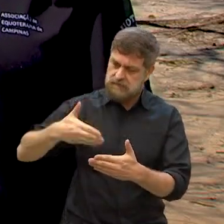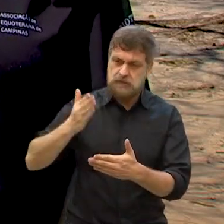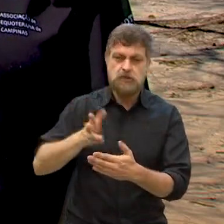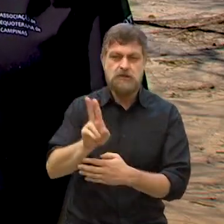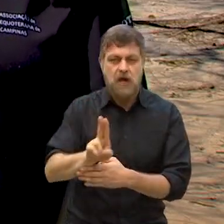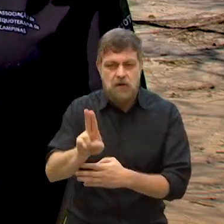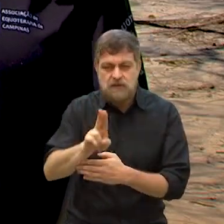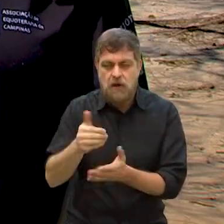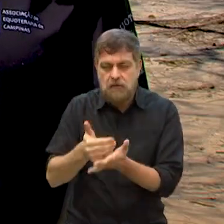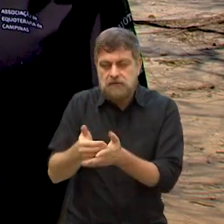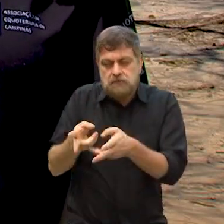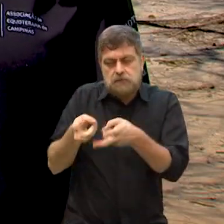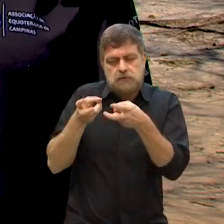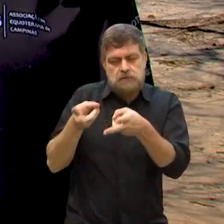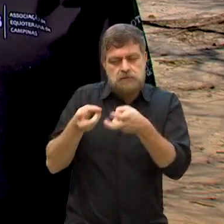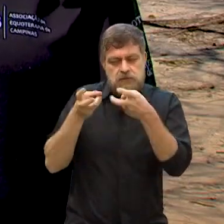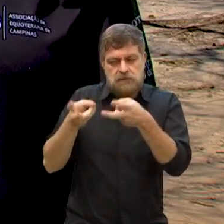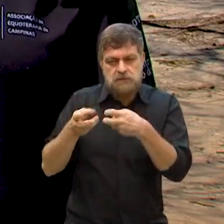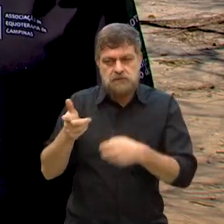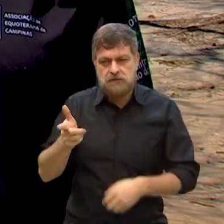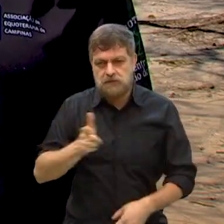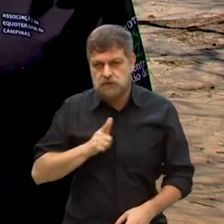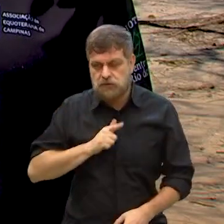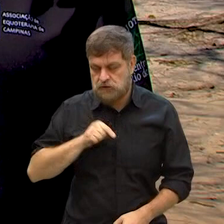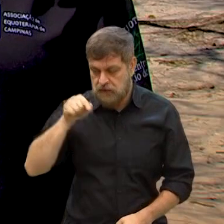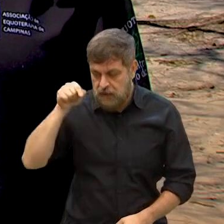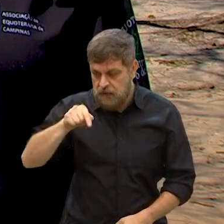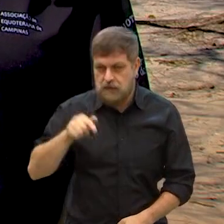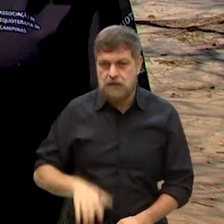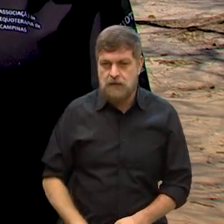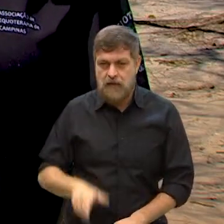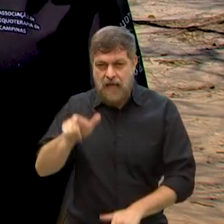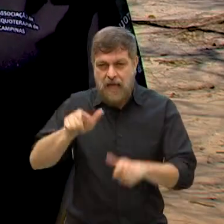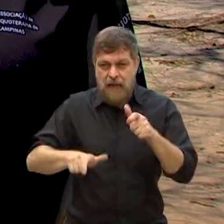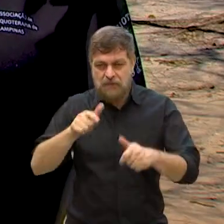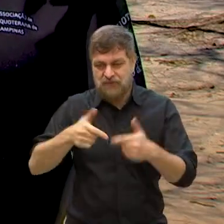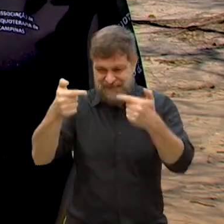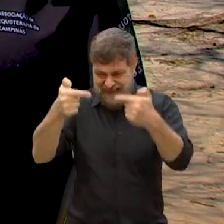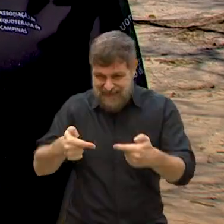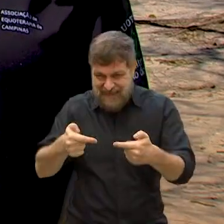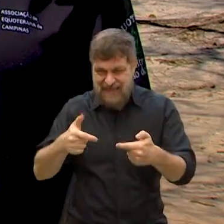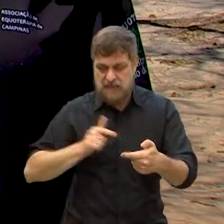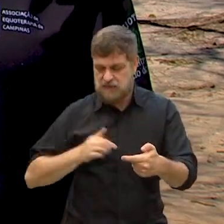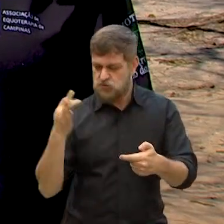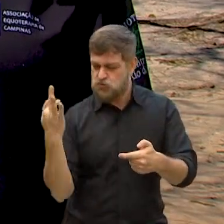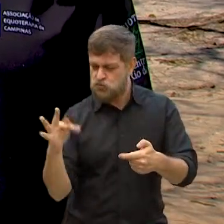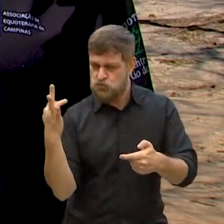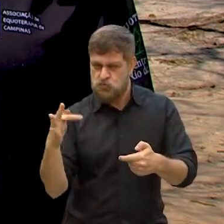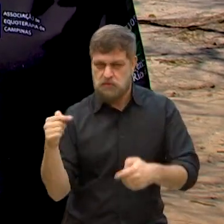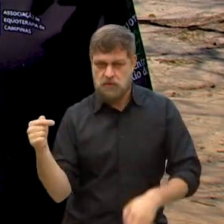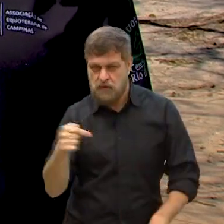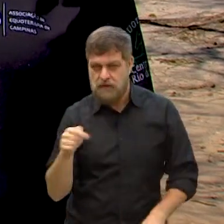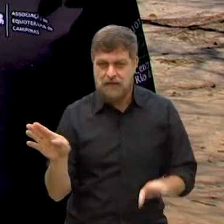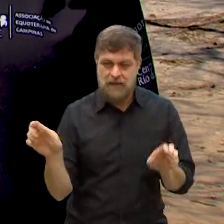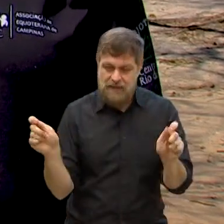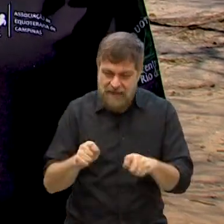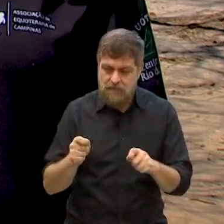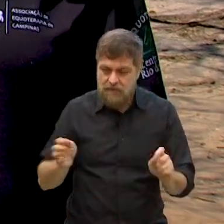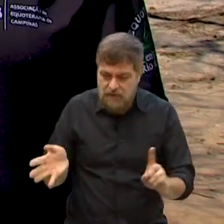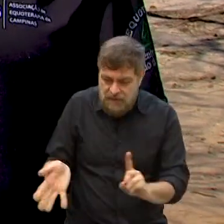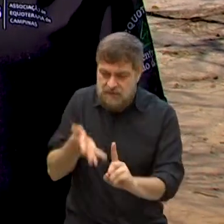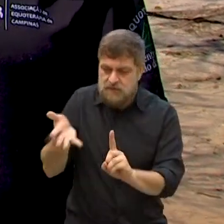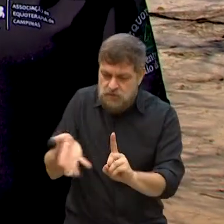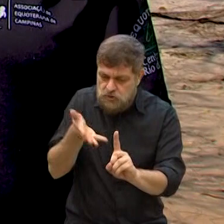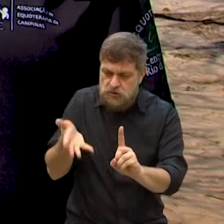várias etapas. Começaram a perceber para aqueles feridos de guerra que eles